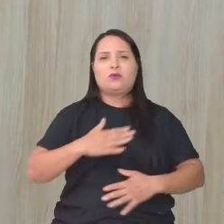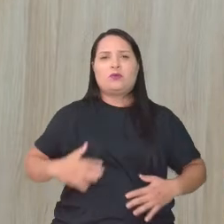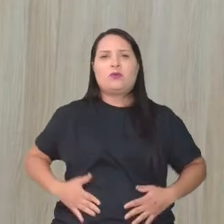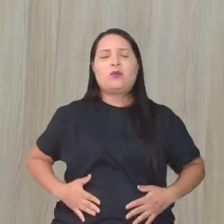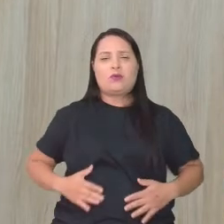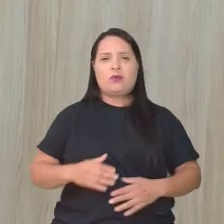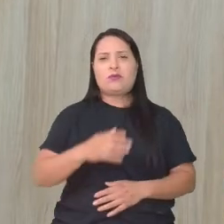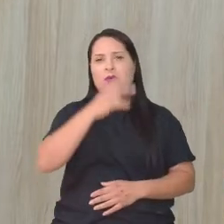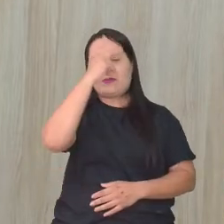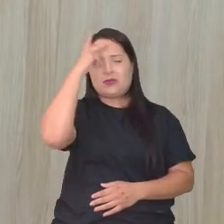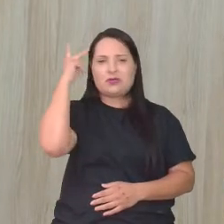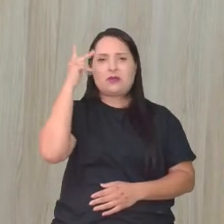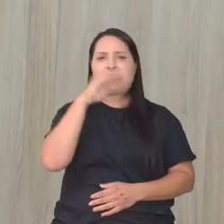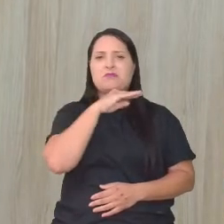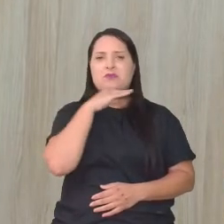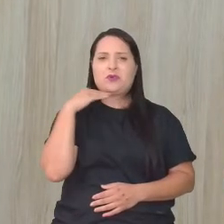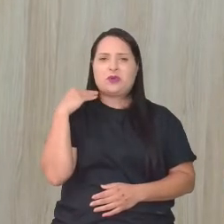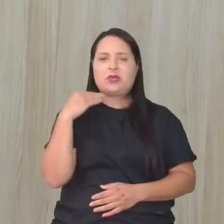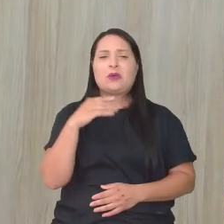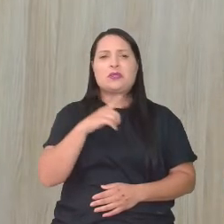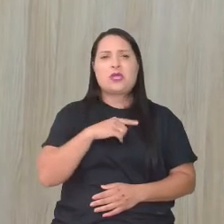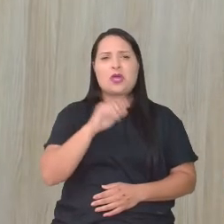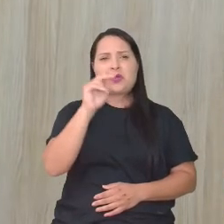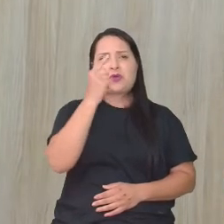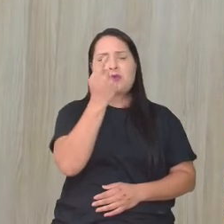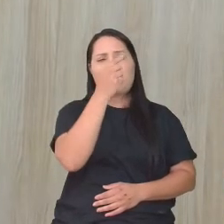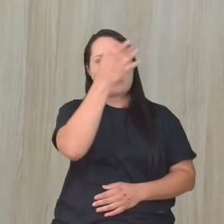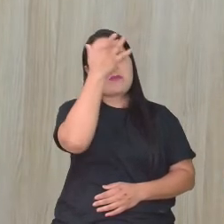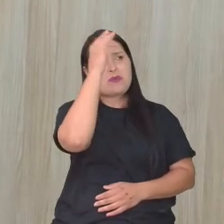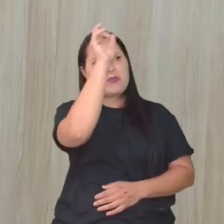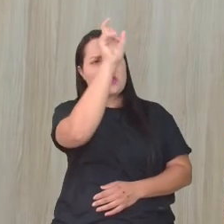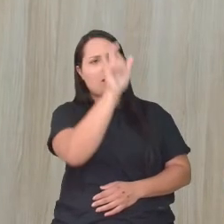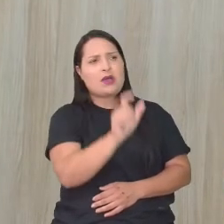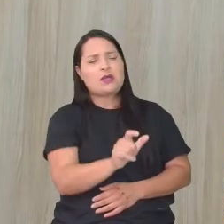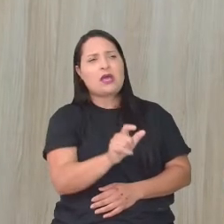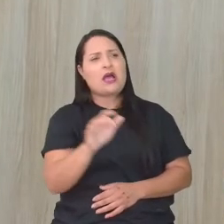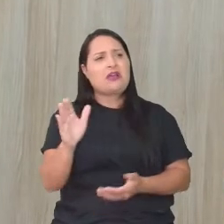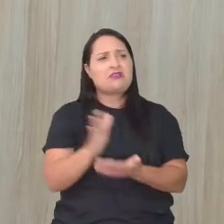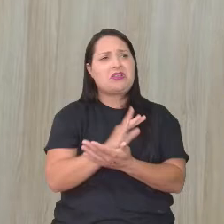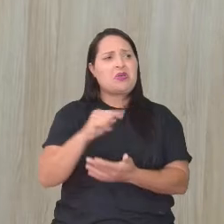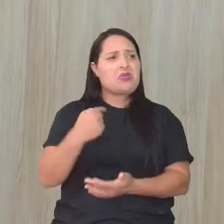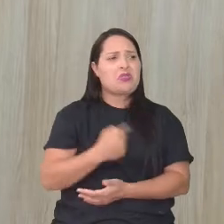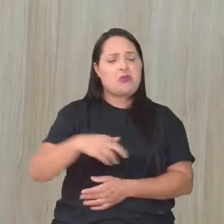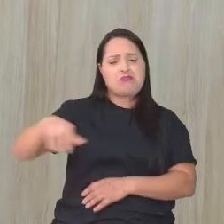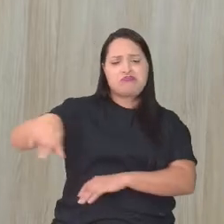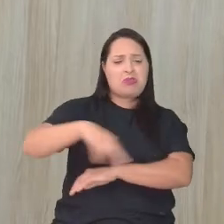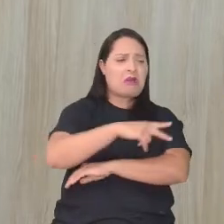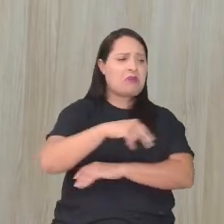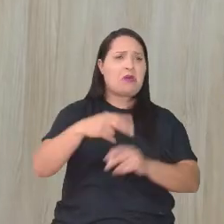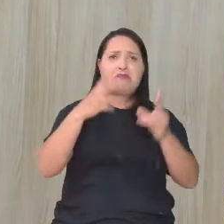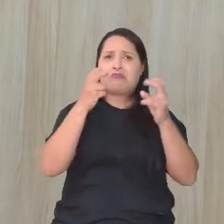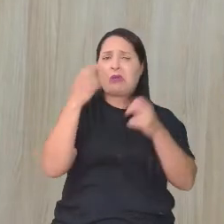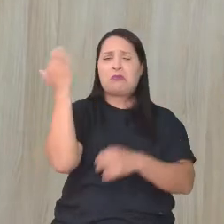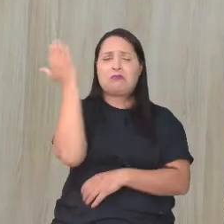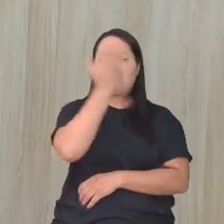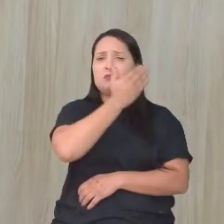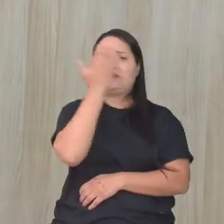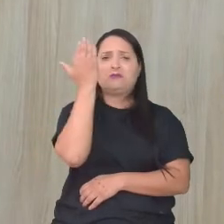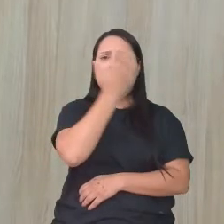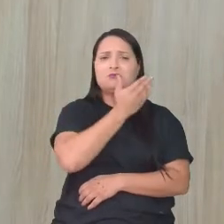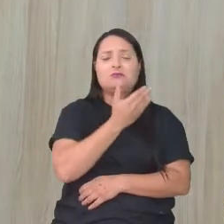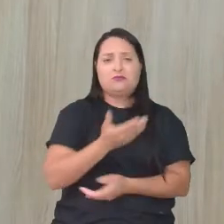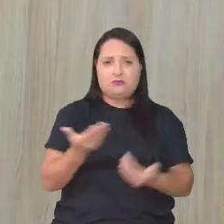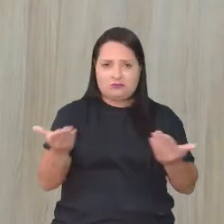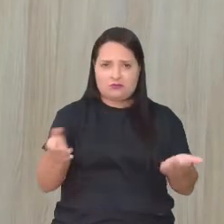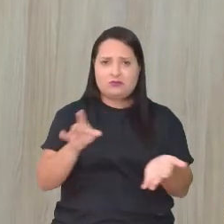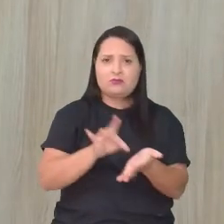Tem. De Zumbi. Pois é, que também a gente muitas vezes passa e nem percebe, não é